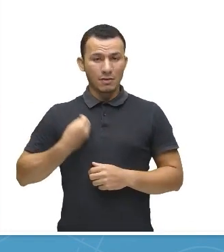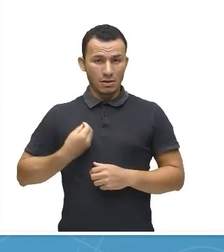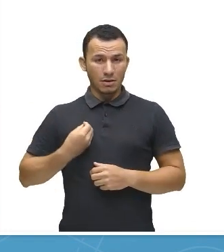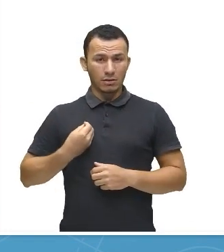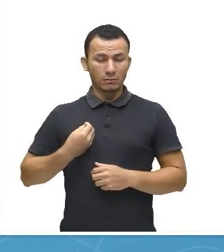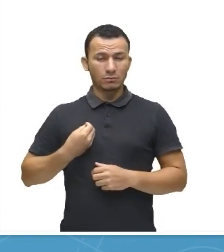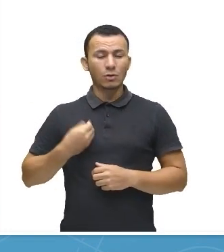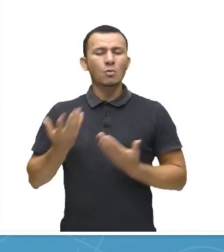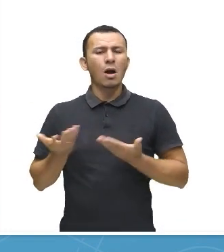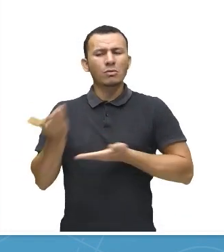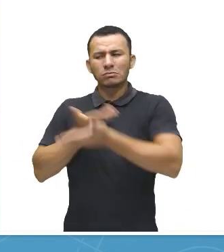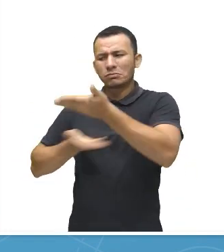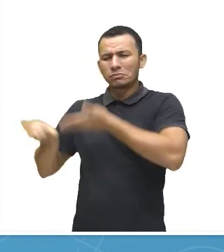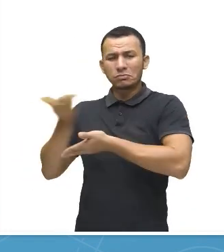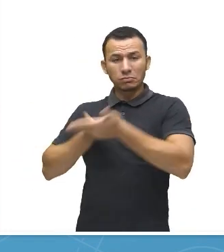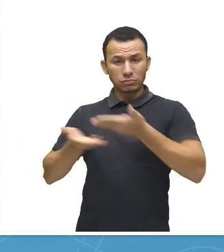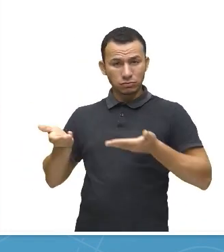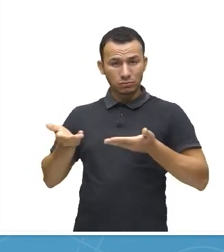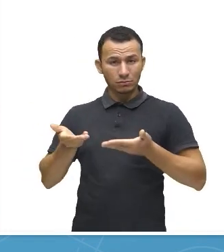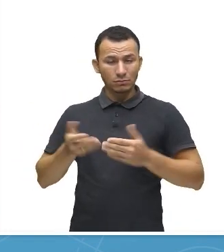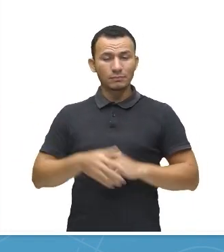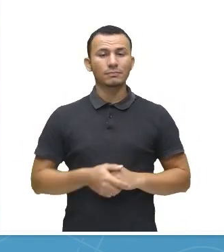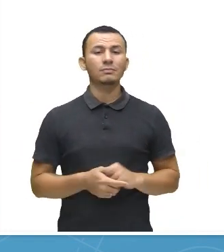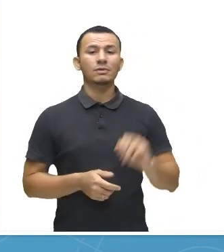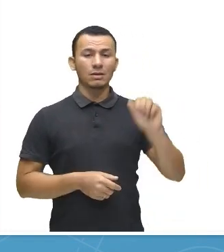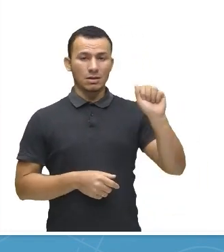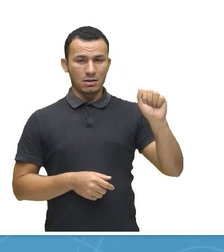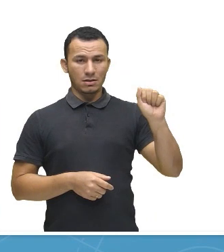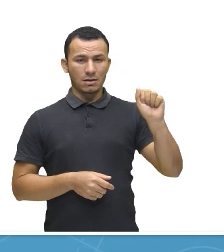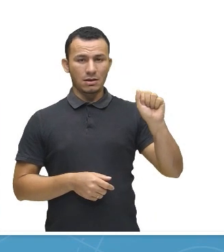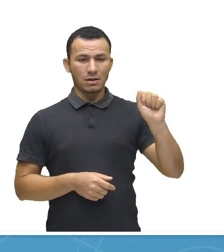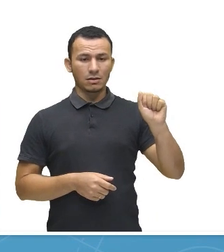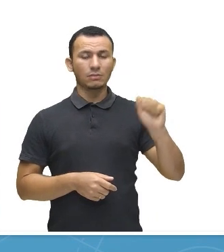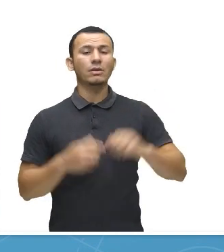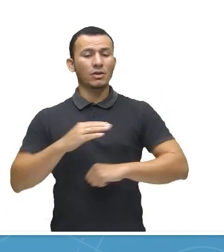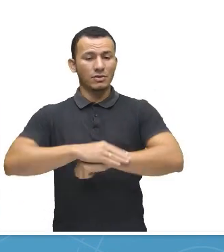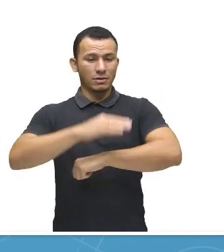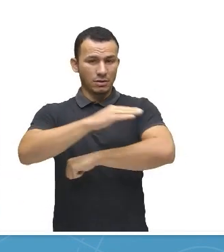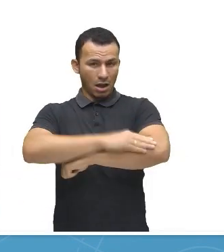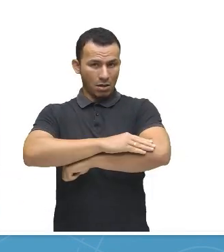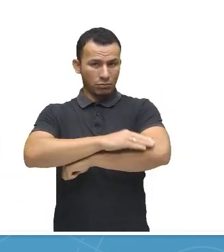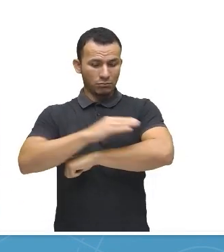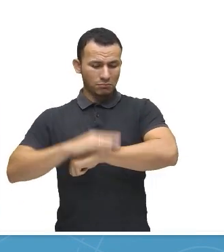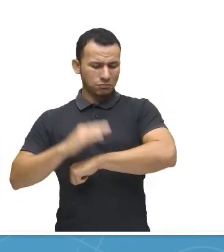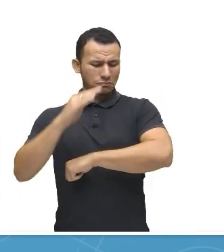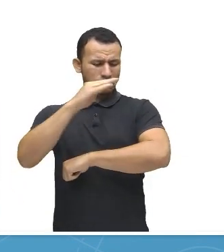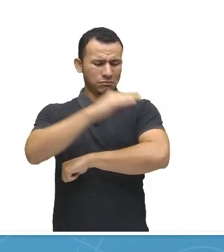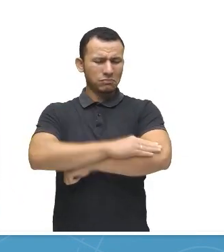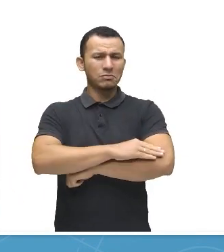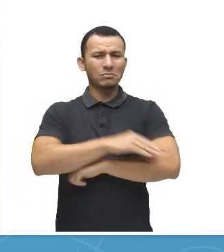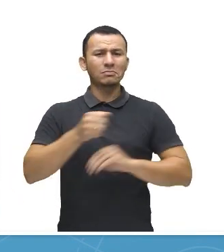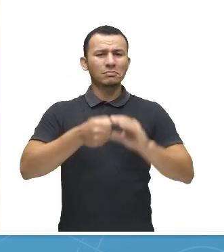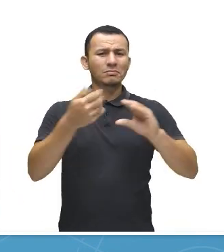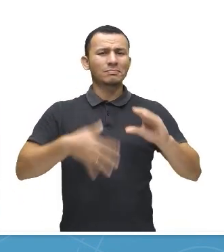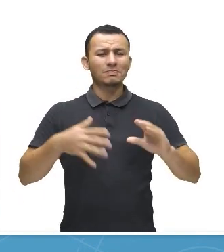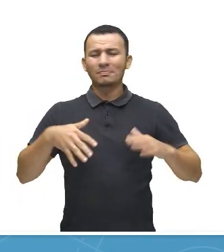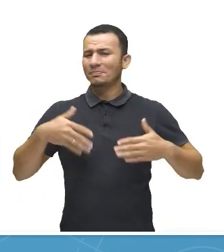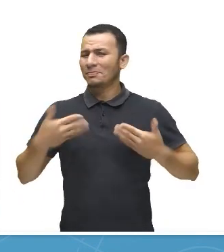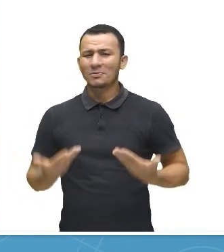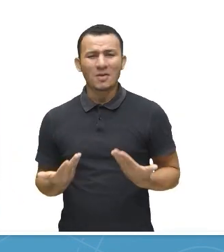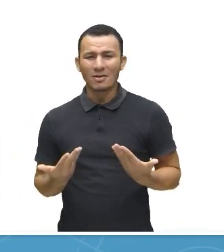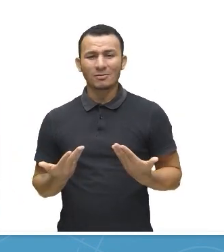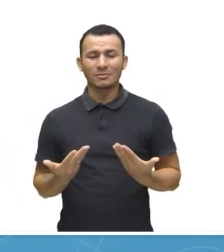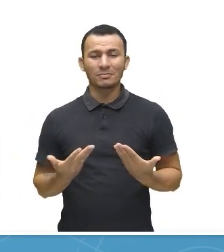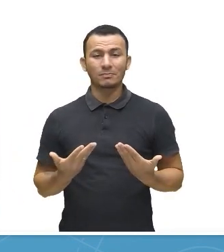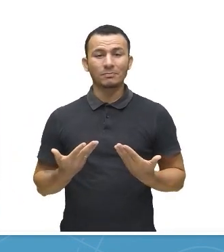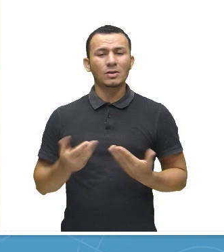se relaciona. Então, a gente tem aí na letra A um sapo pulando. Que característica gerais dos